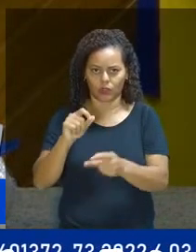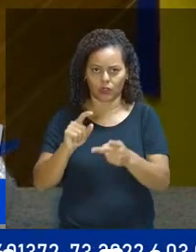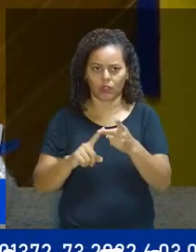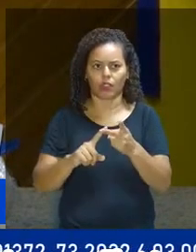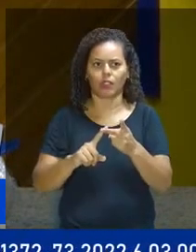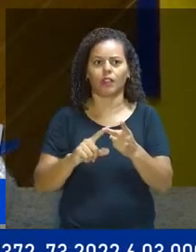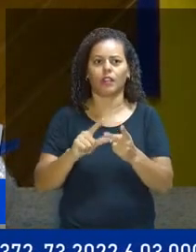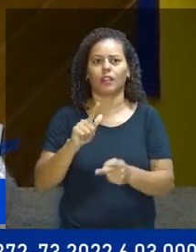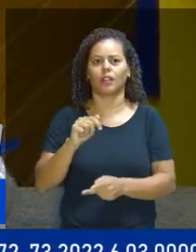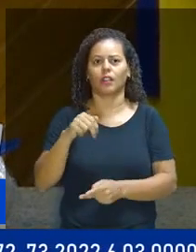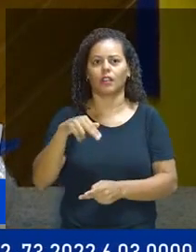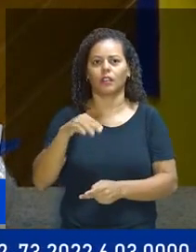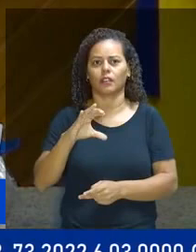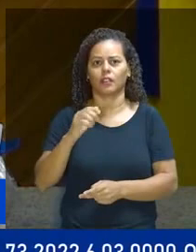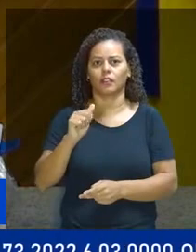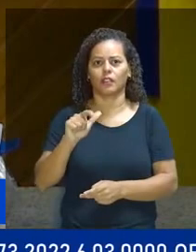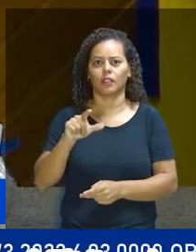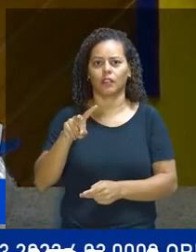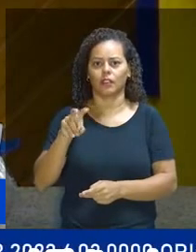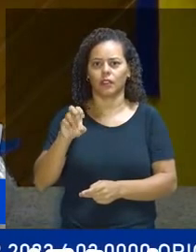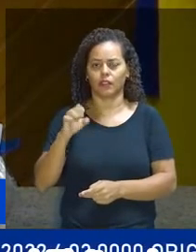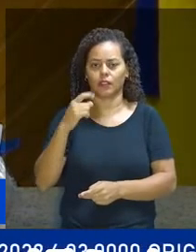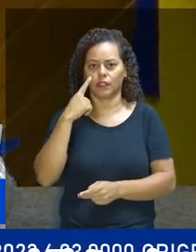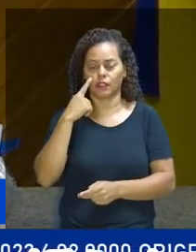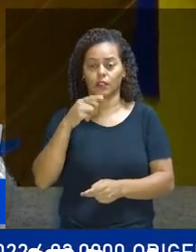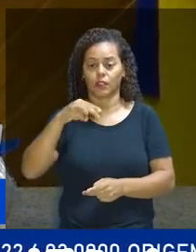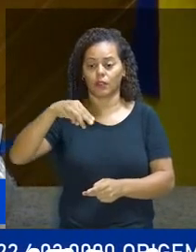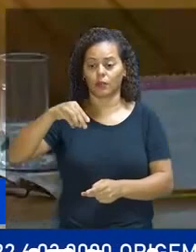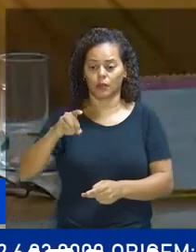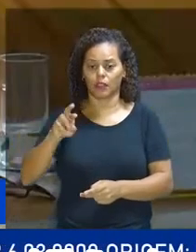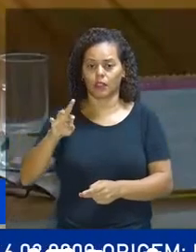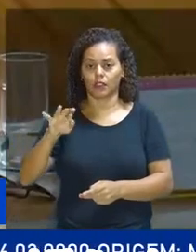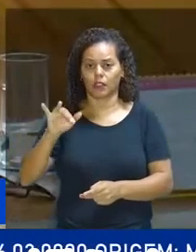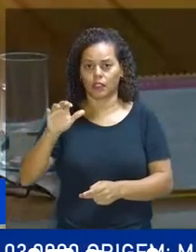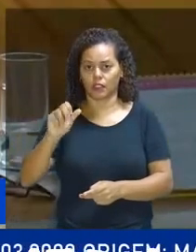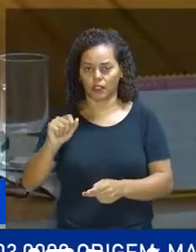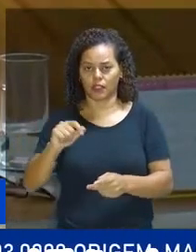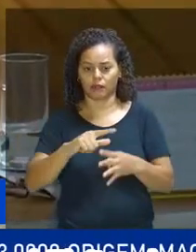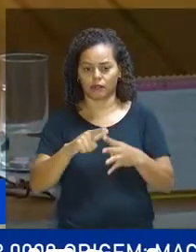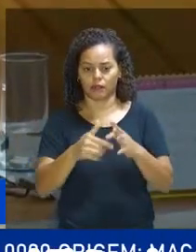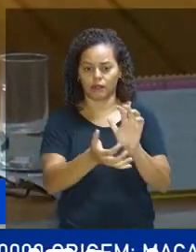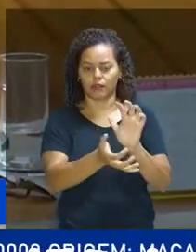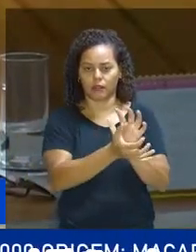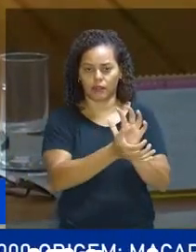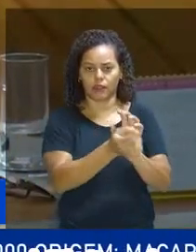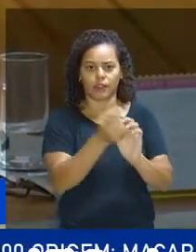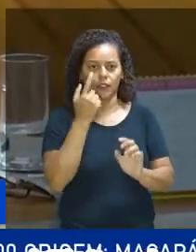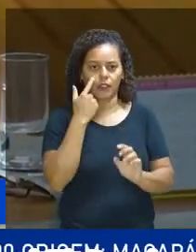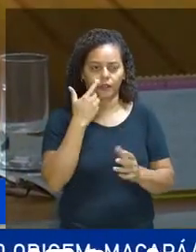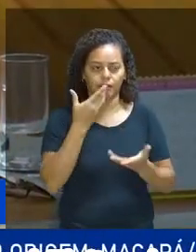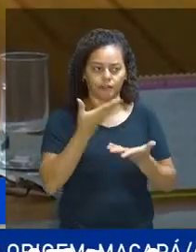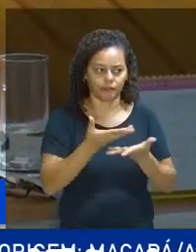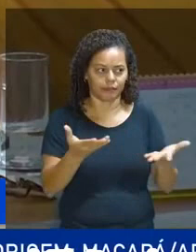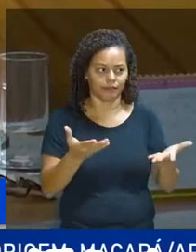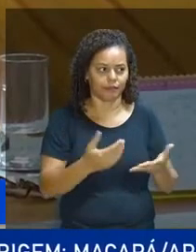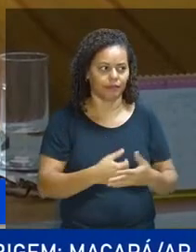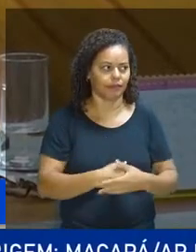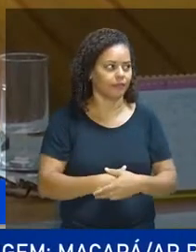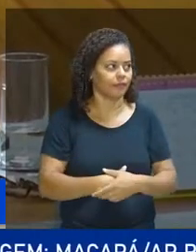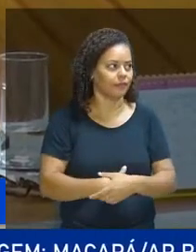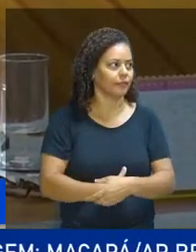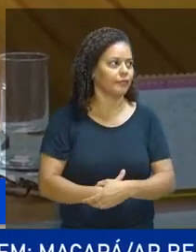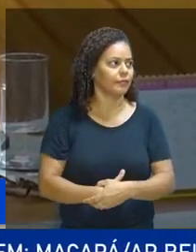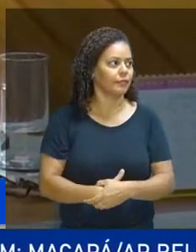Lages. Ilustre relator, com a palavra. Presidente, eminentes pares, senhora Procuradora Regional Eleitoral,